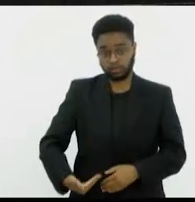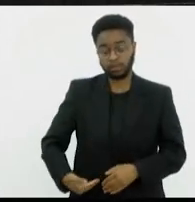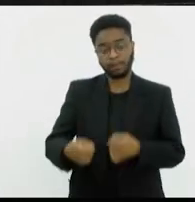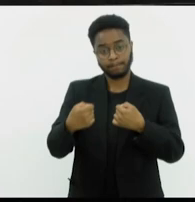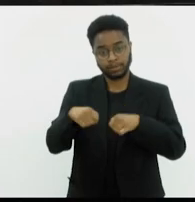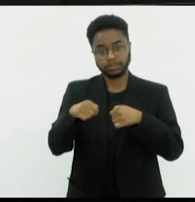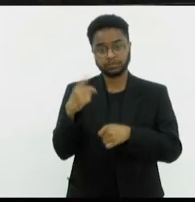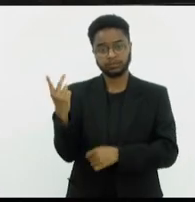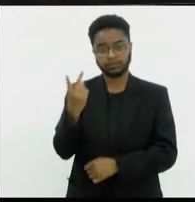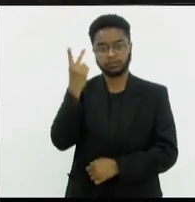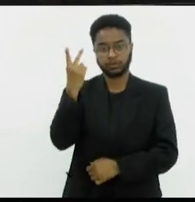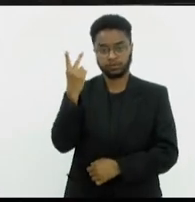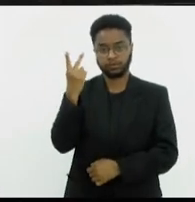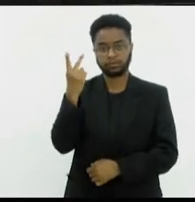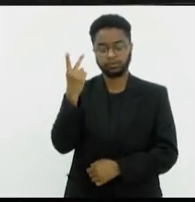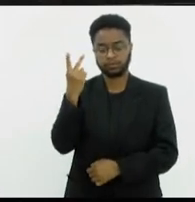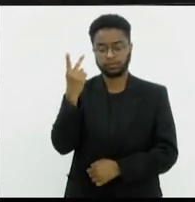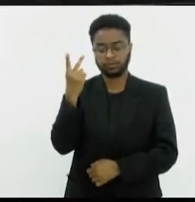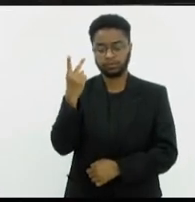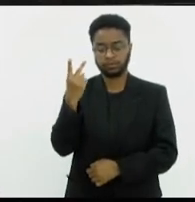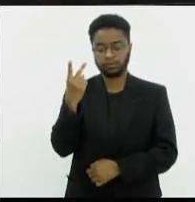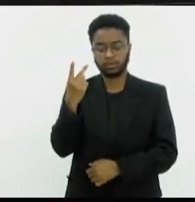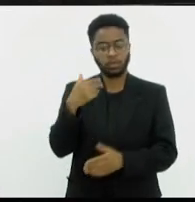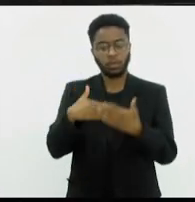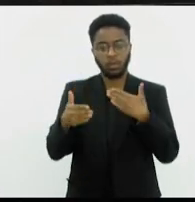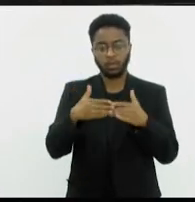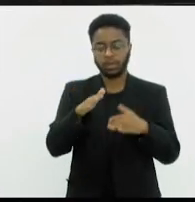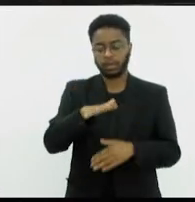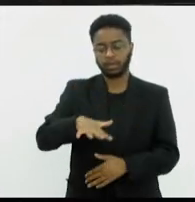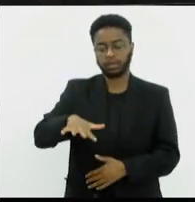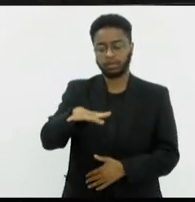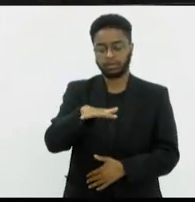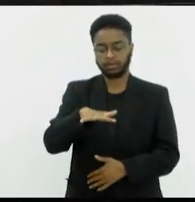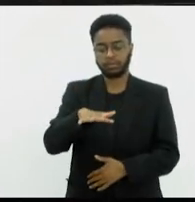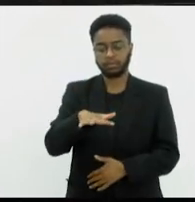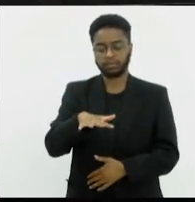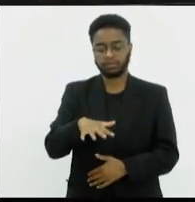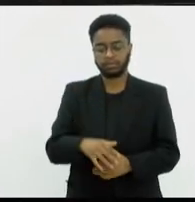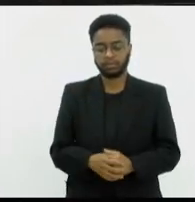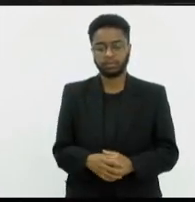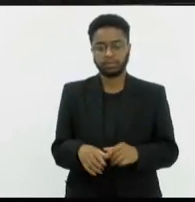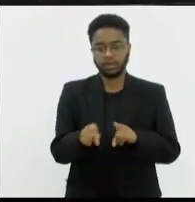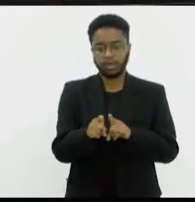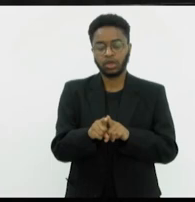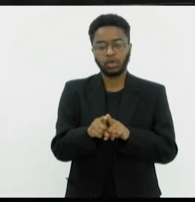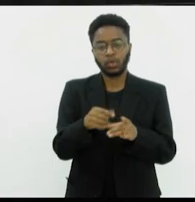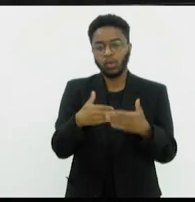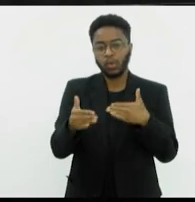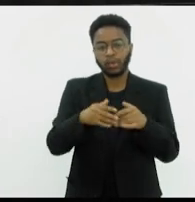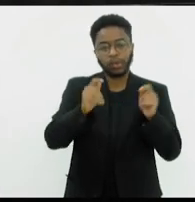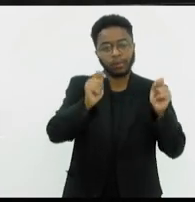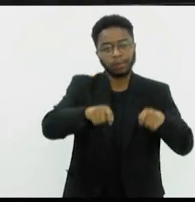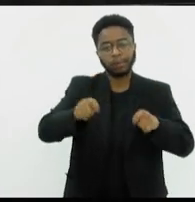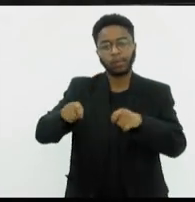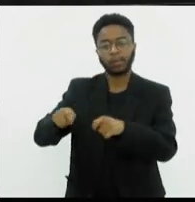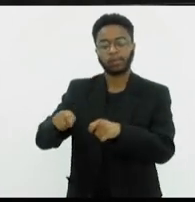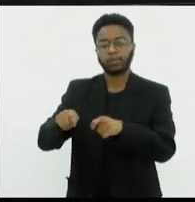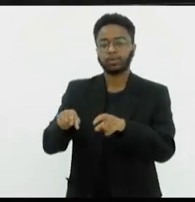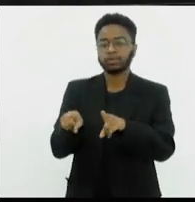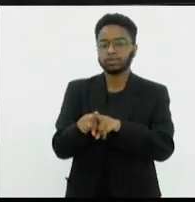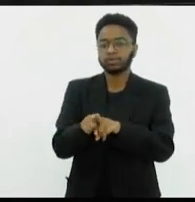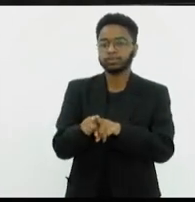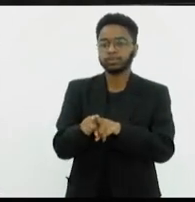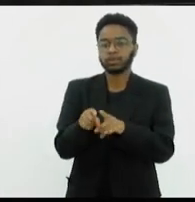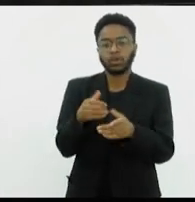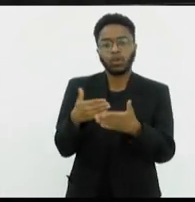ser valorizada em todos os seus segmentos, em todas as suas possibilidades, em todas